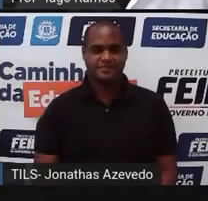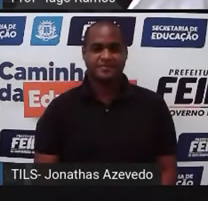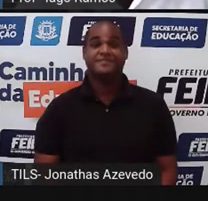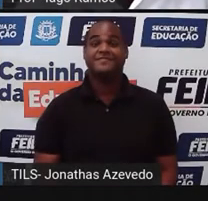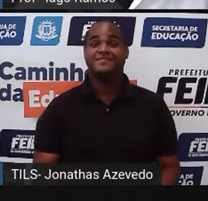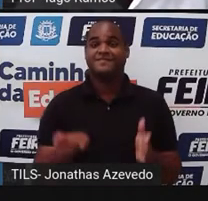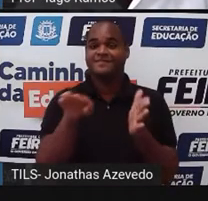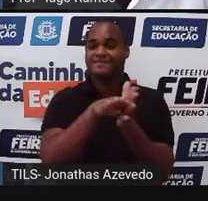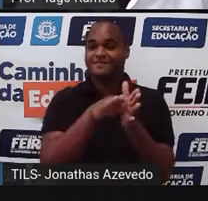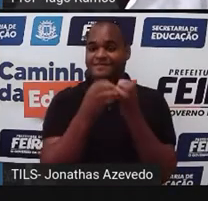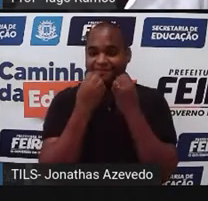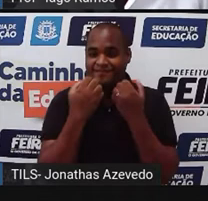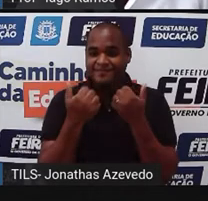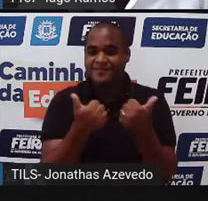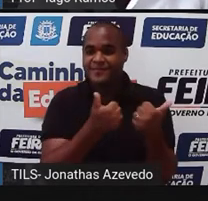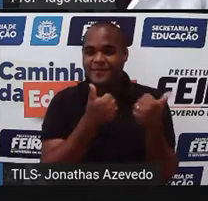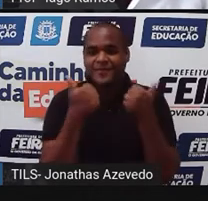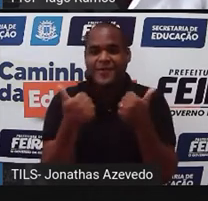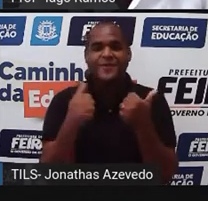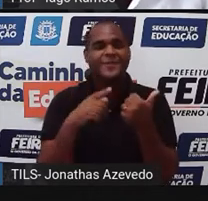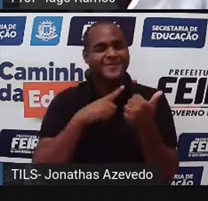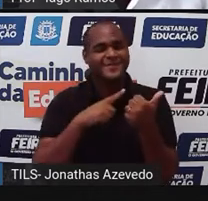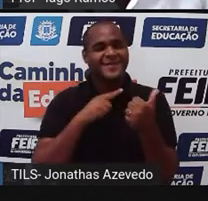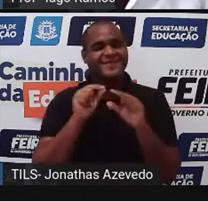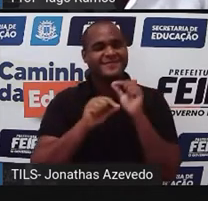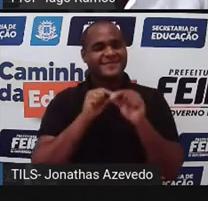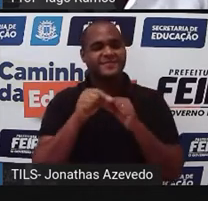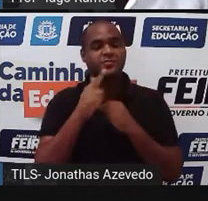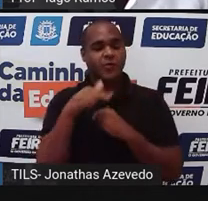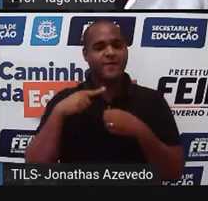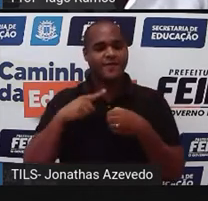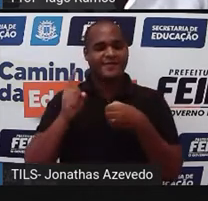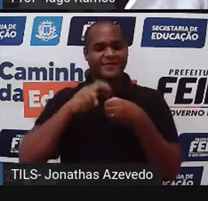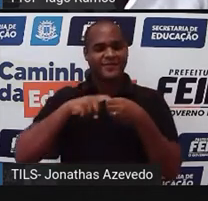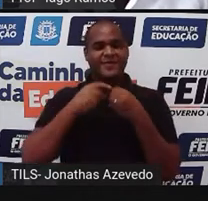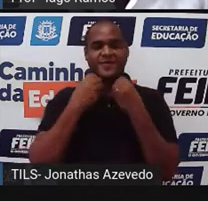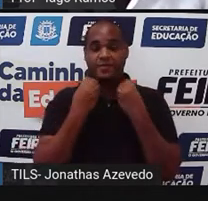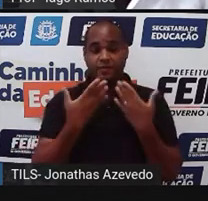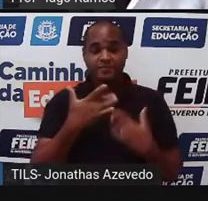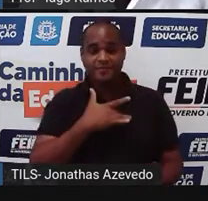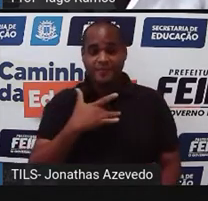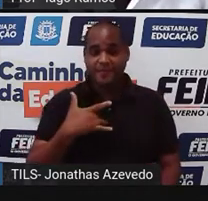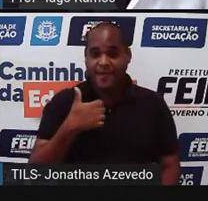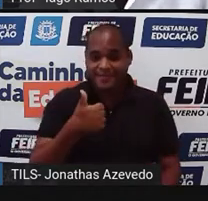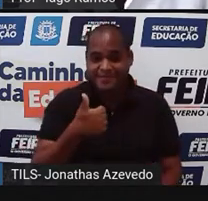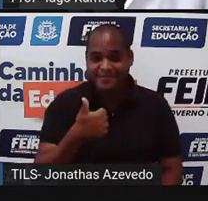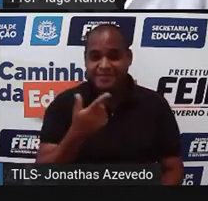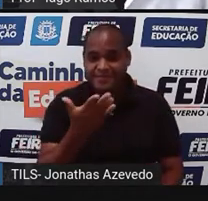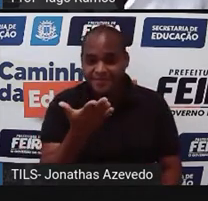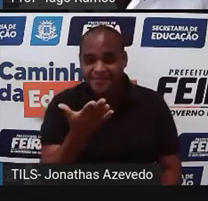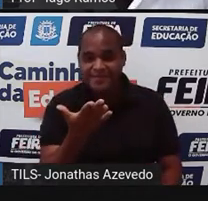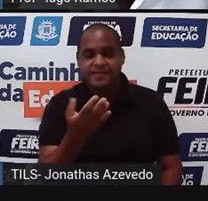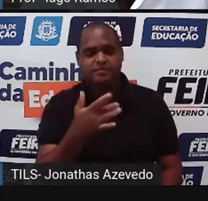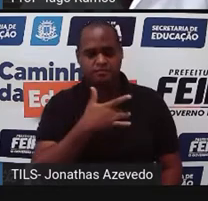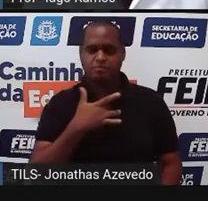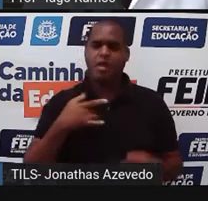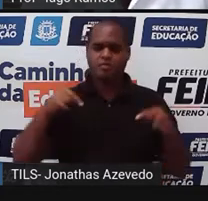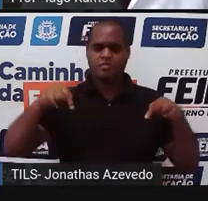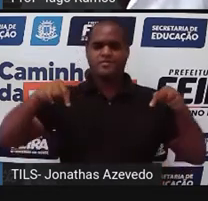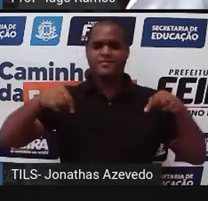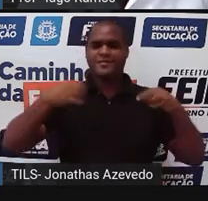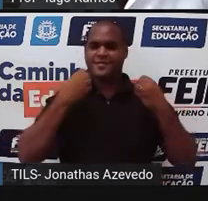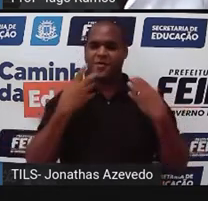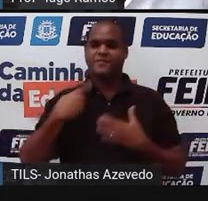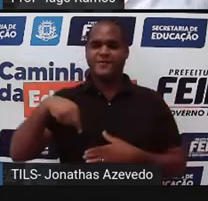Já chegamos É isso aí estamos de volta tudo bem com você aí do outro lado tudo bem Comigo